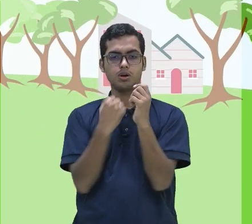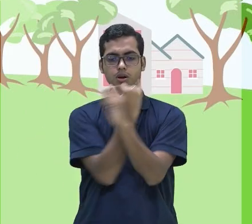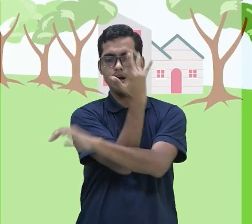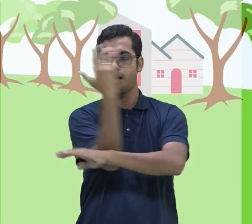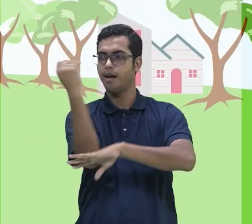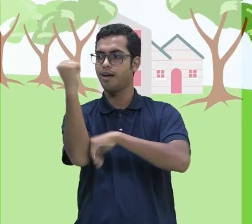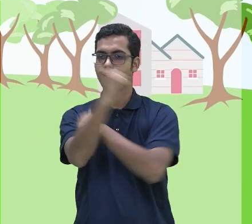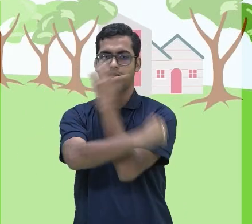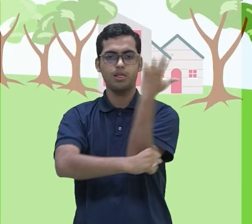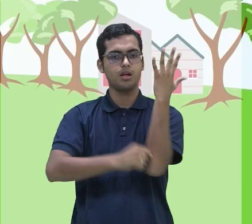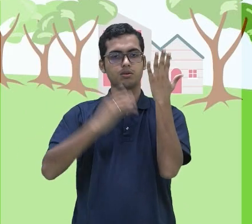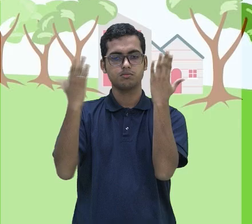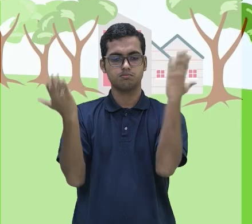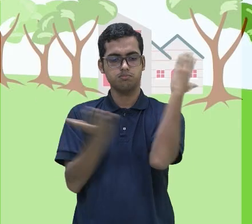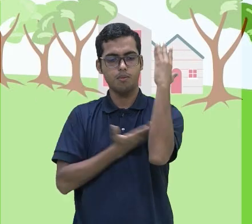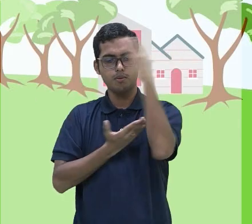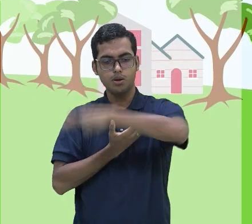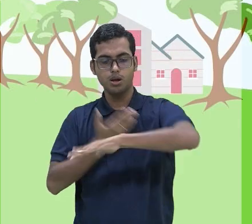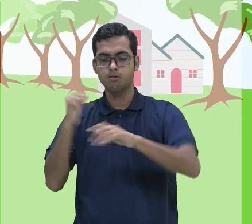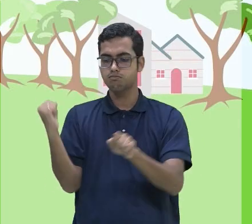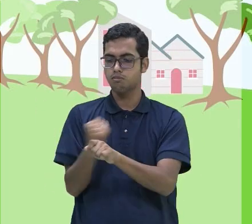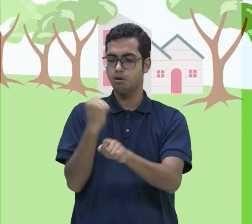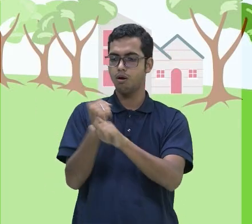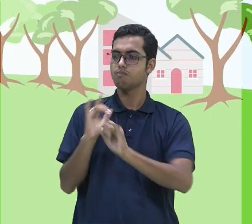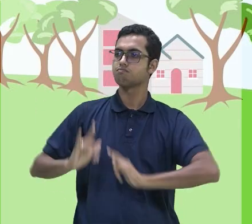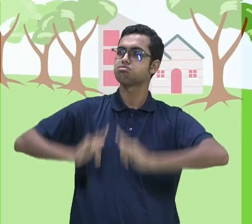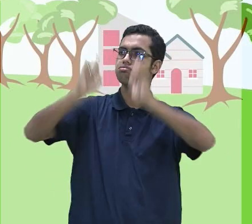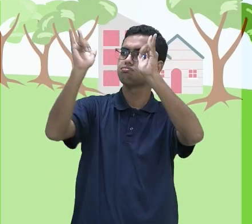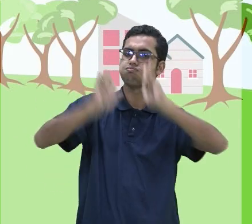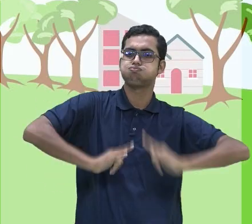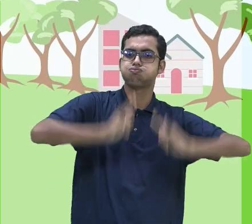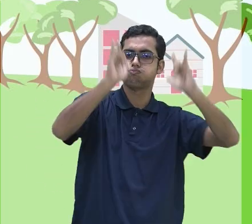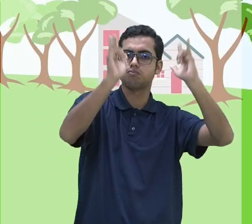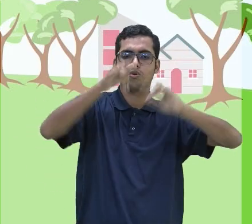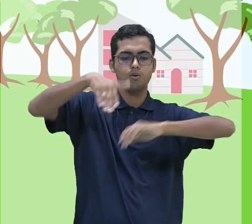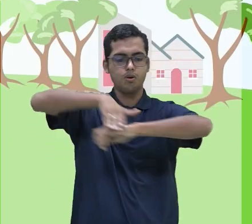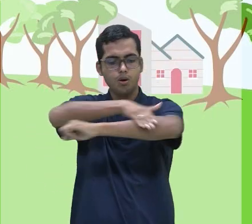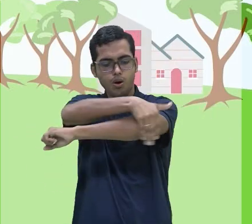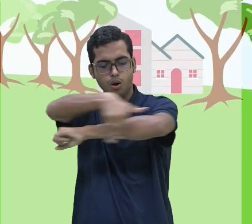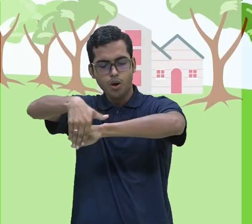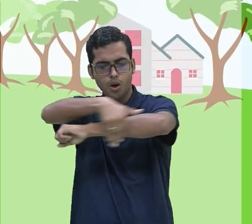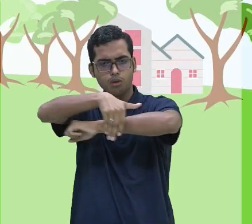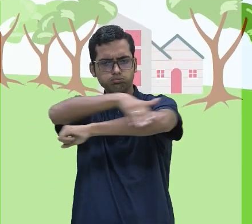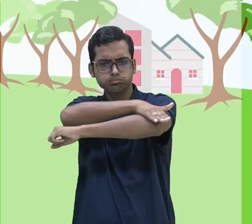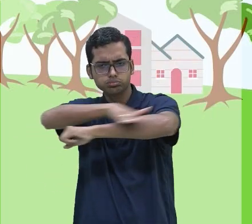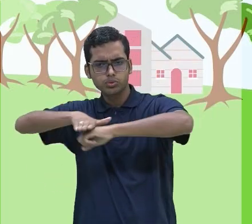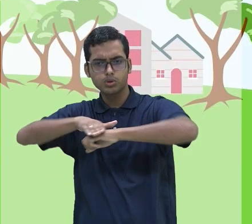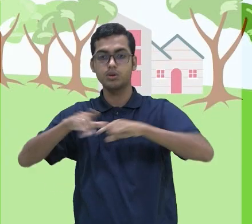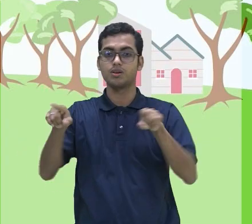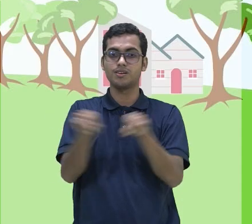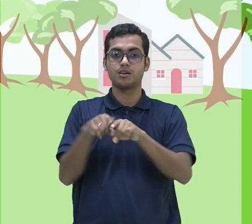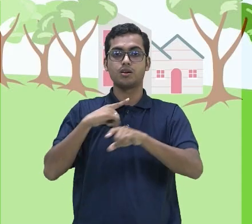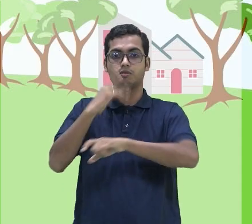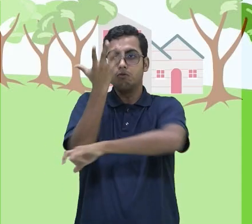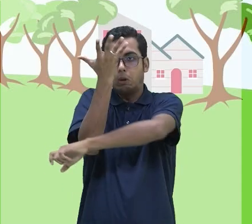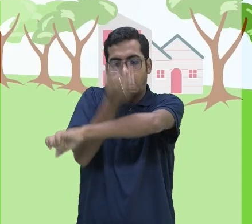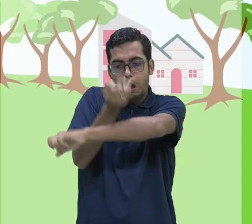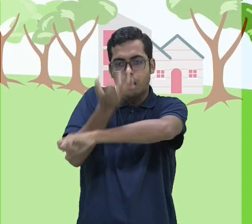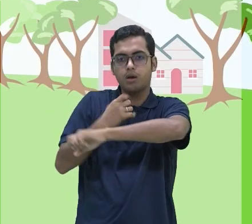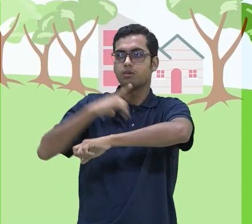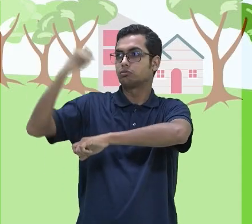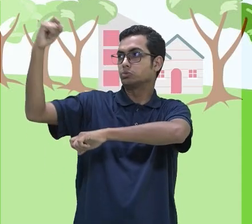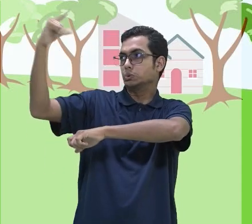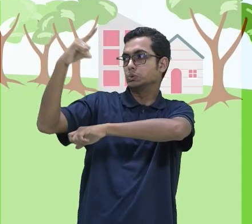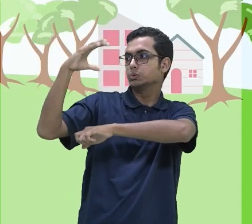por construções e asfaltos que absorvem mais calor. As consequências das ilhas do calor